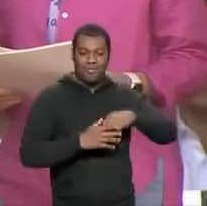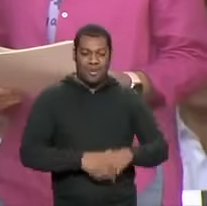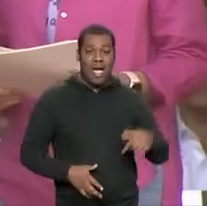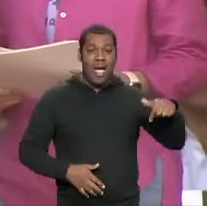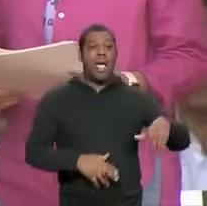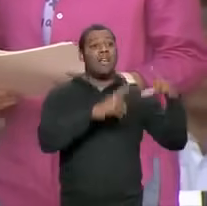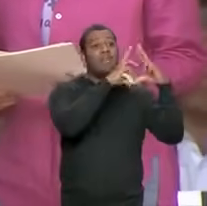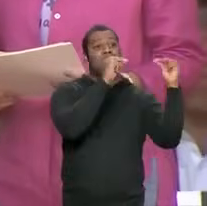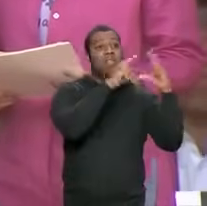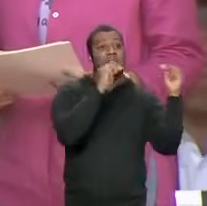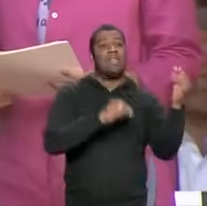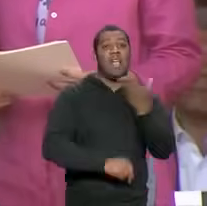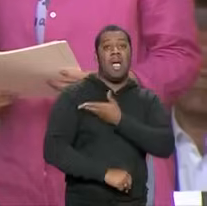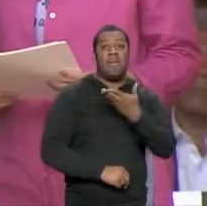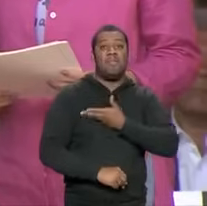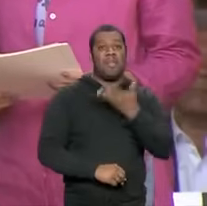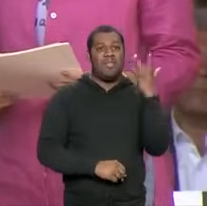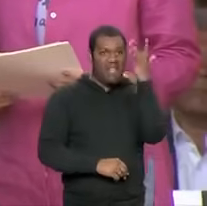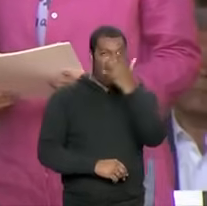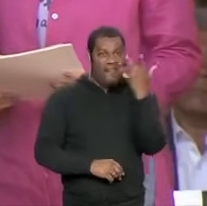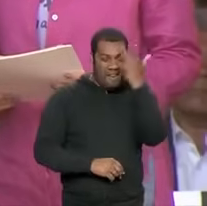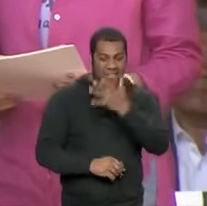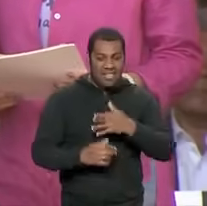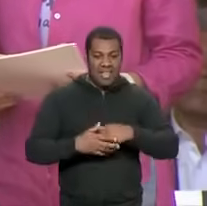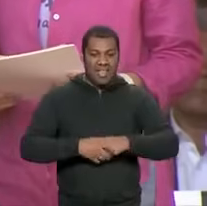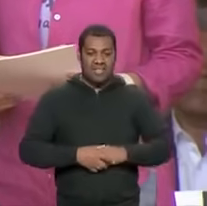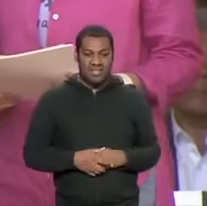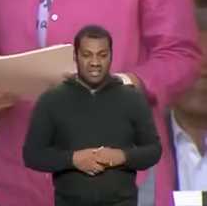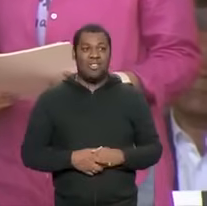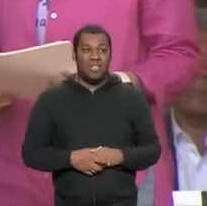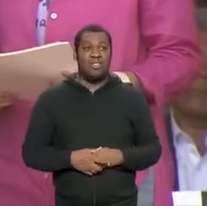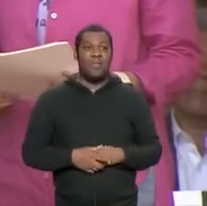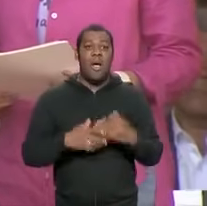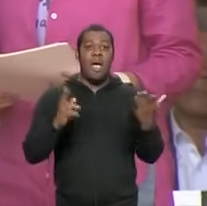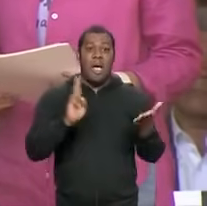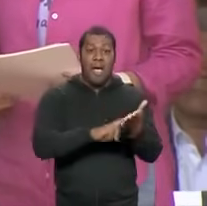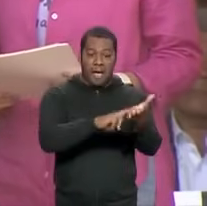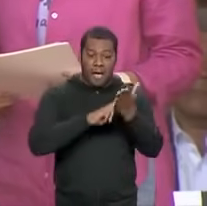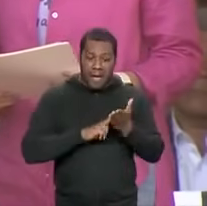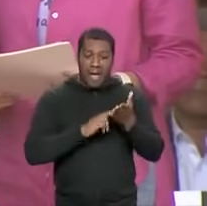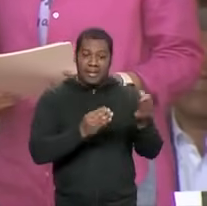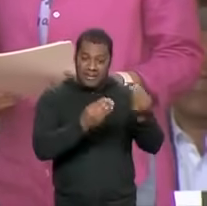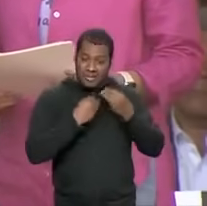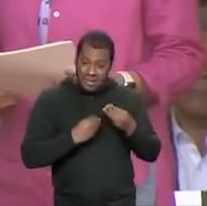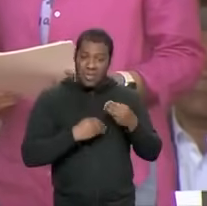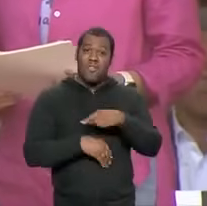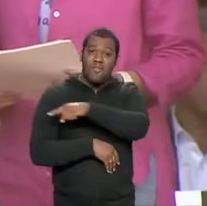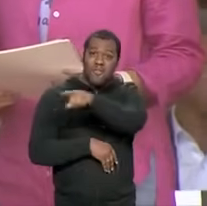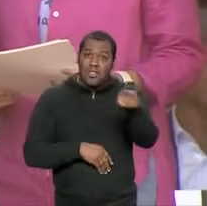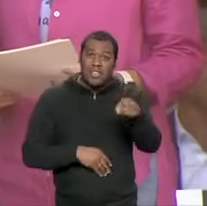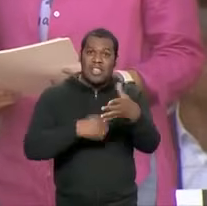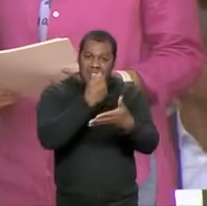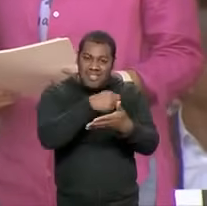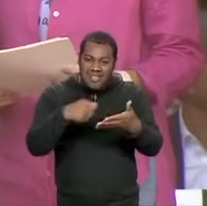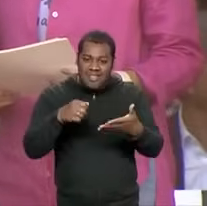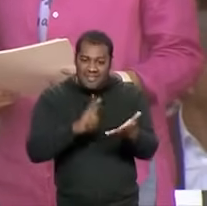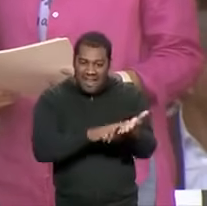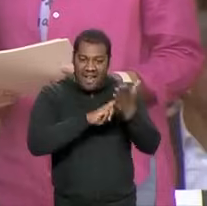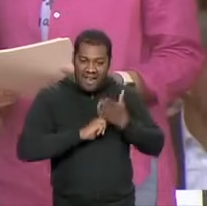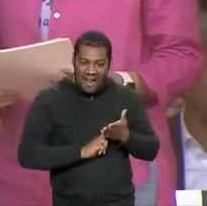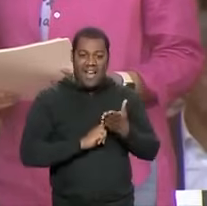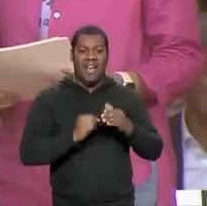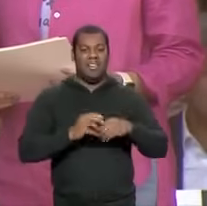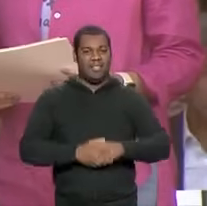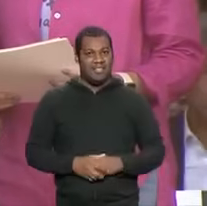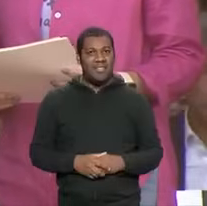Companheiro Fernando Haddad leu minha resposta a uma carta de vocês nela eu é afirmava e